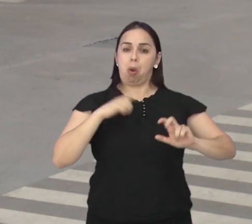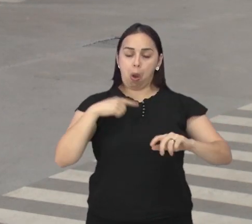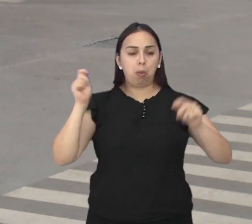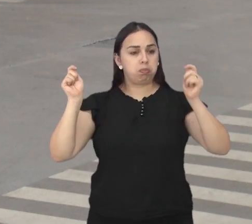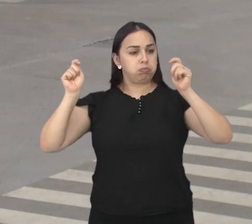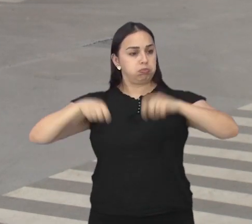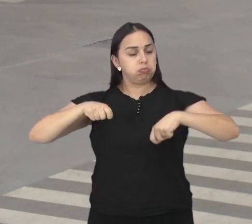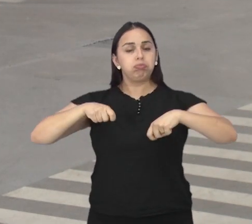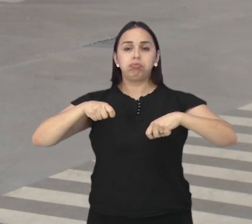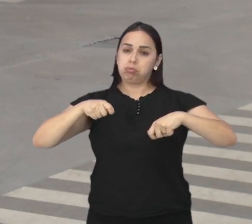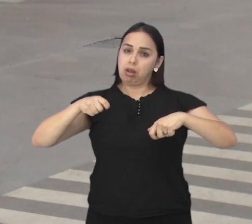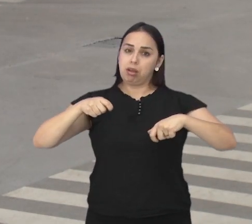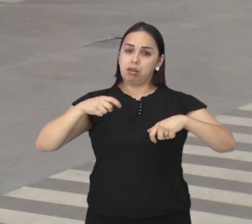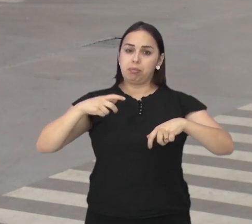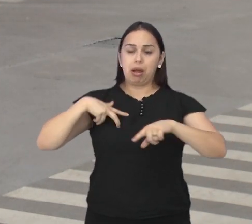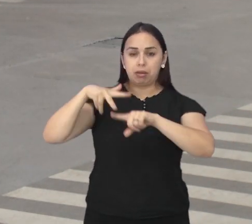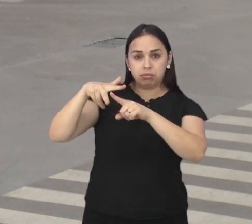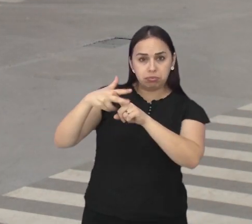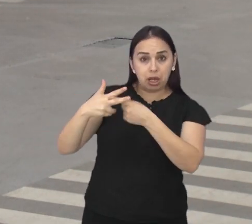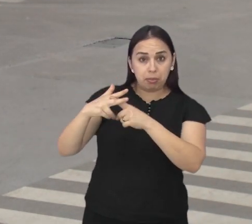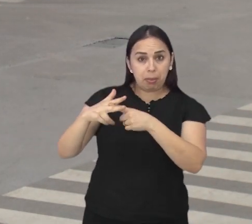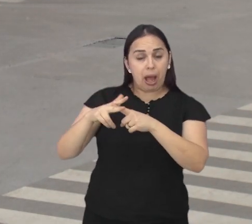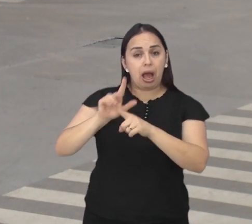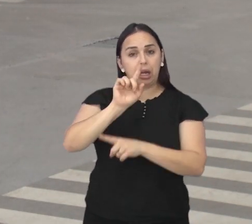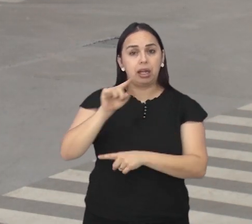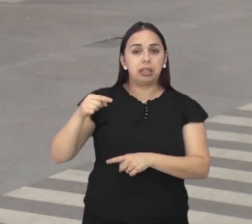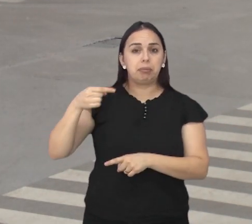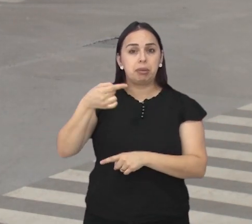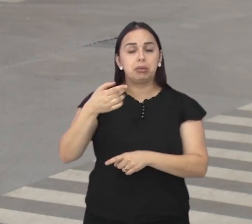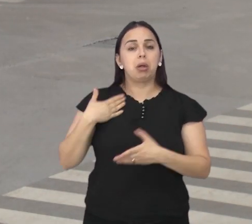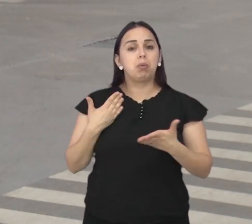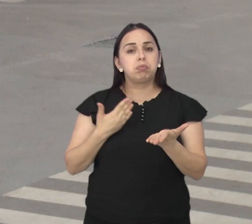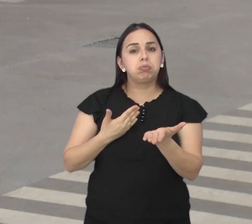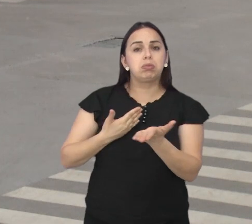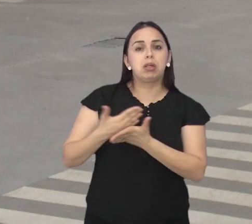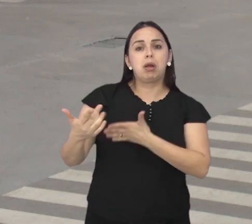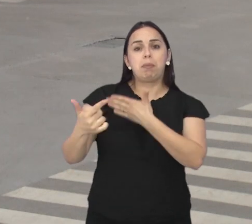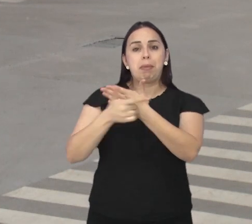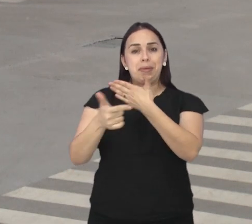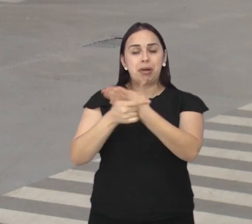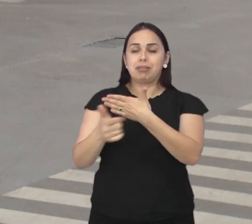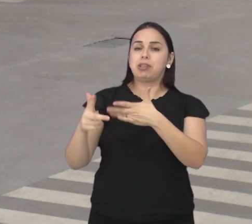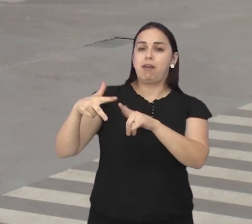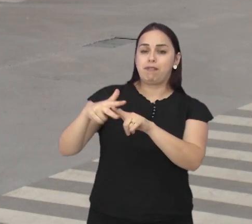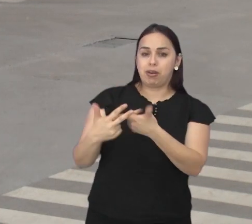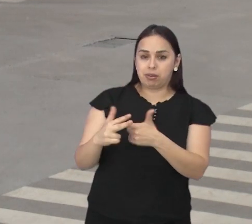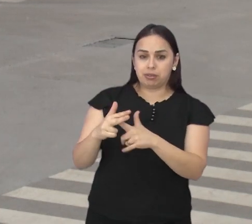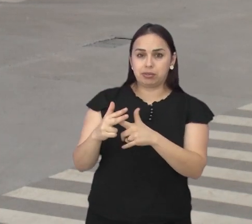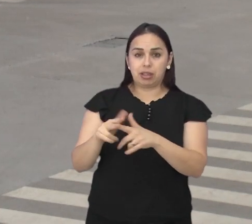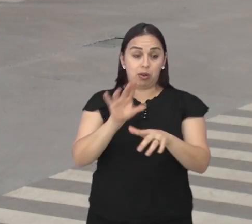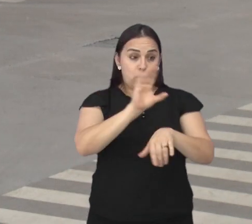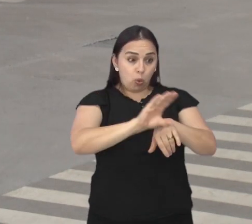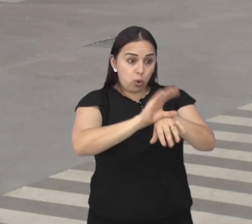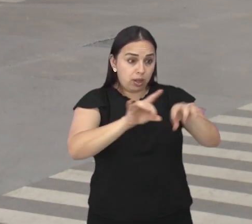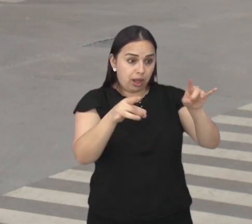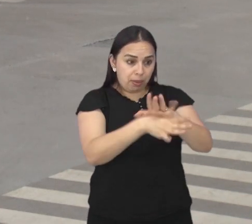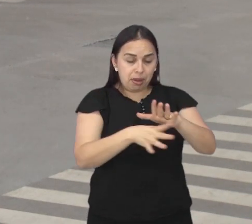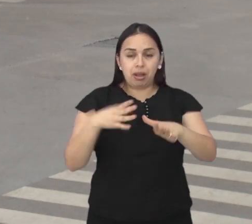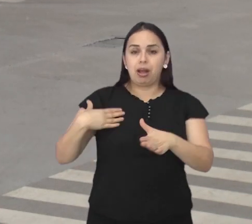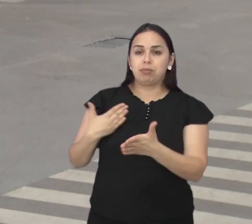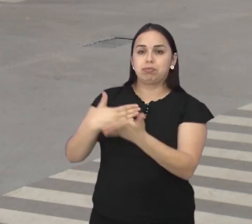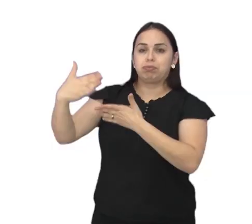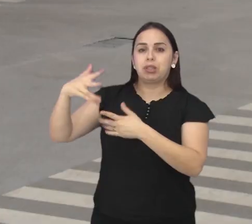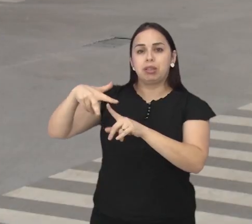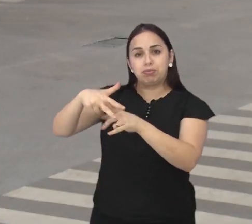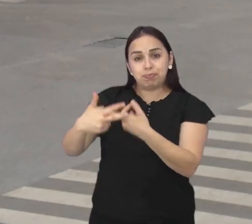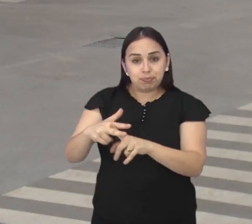tinha um potencial para ser mecânica. E depois eu já comecei com a função de mecânica, depois do curso que eu